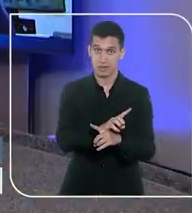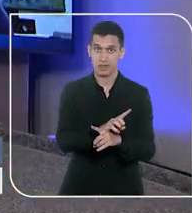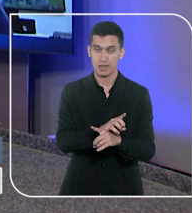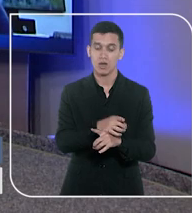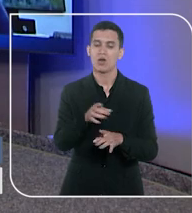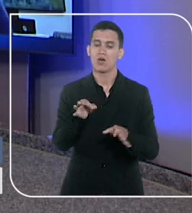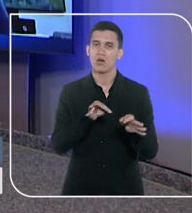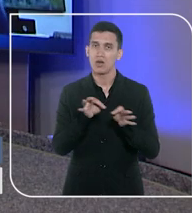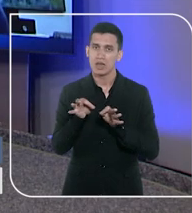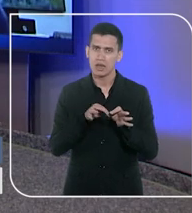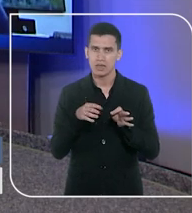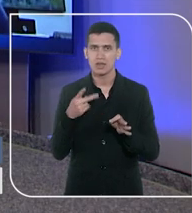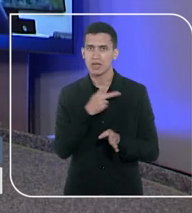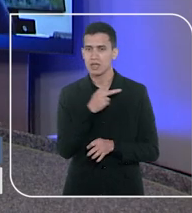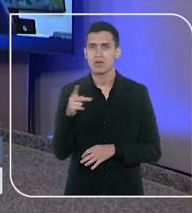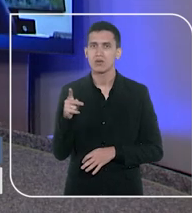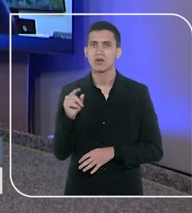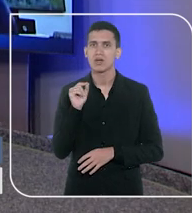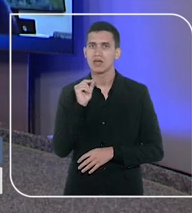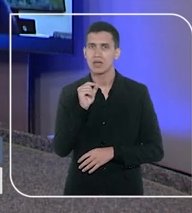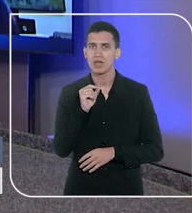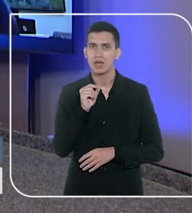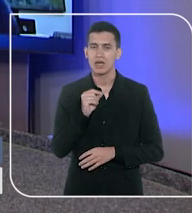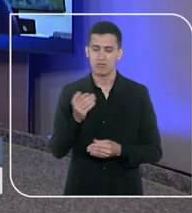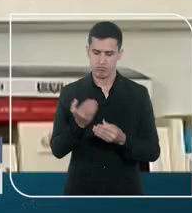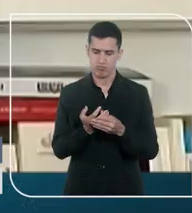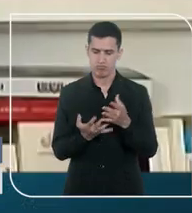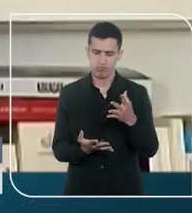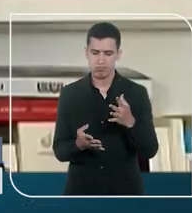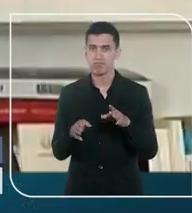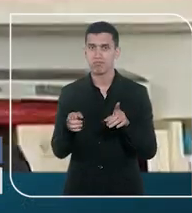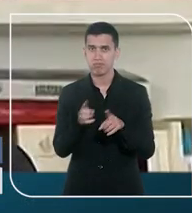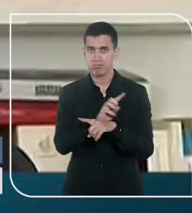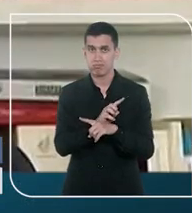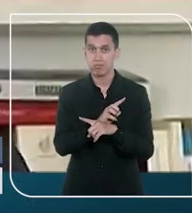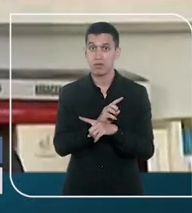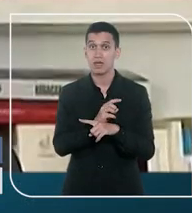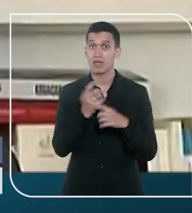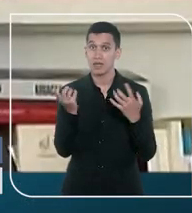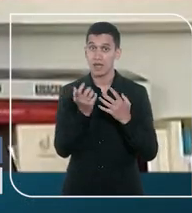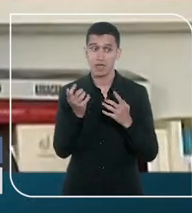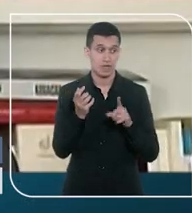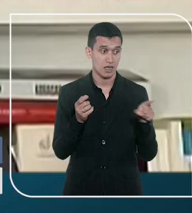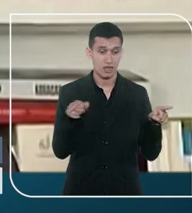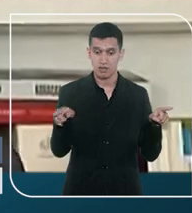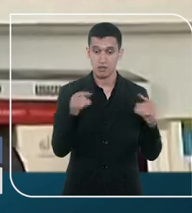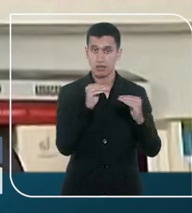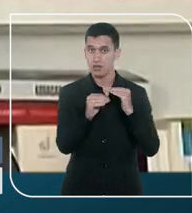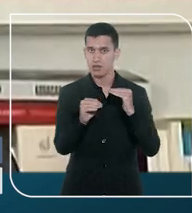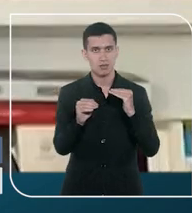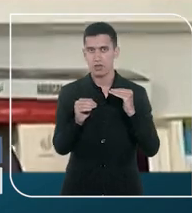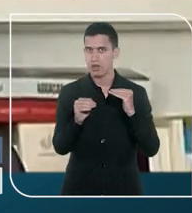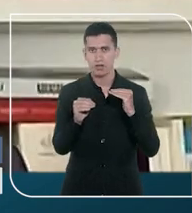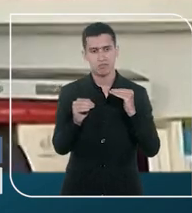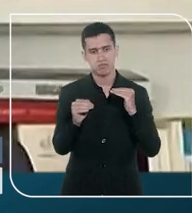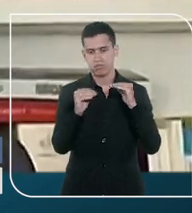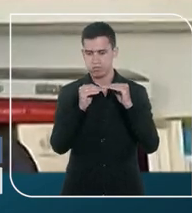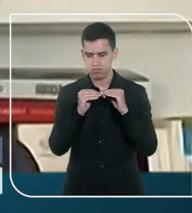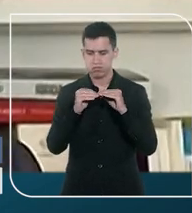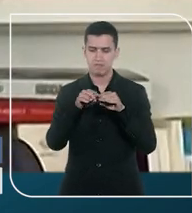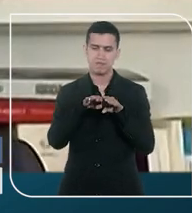é uniformizar a jurisprudência interna, sendo direcionado justamente a essas